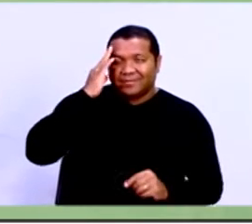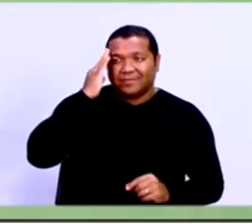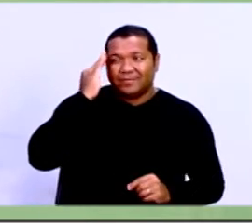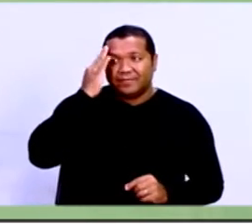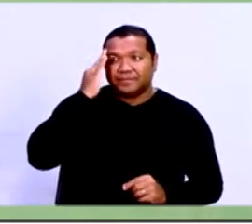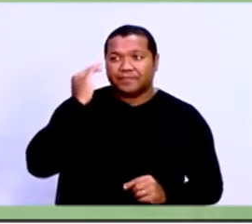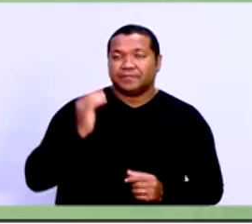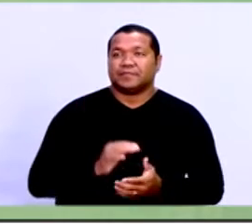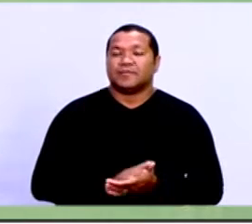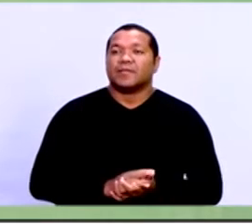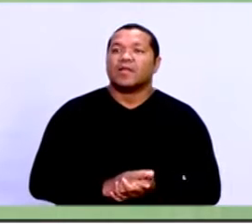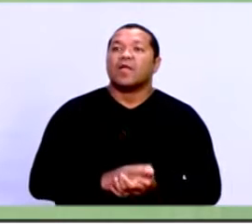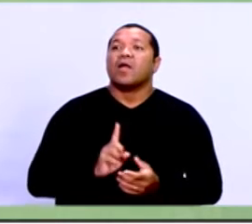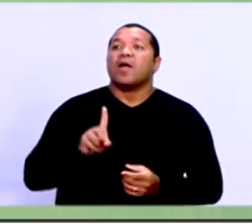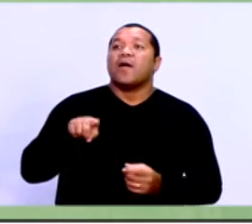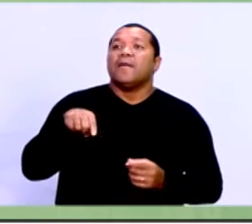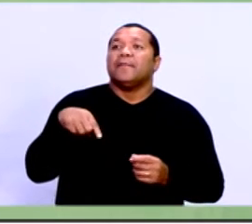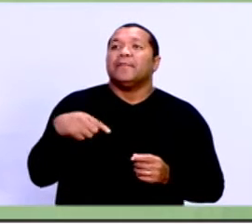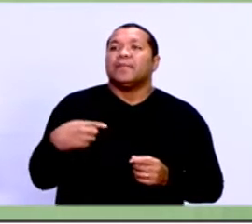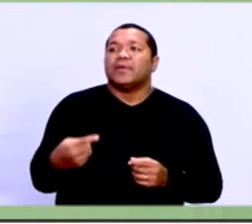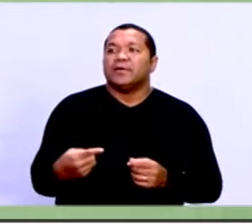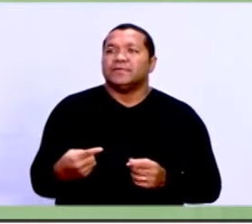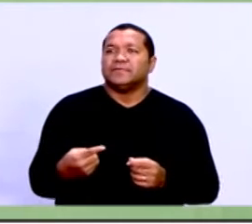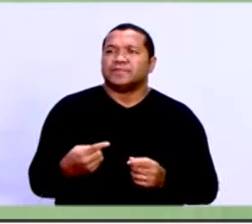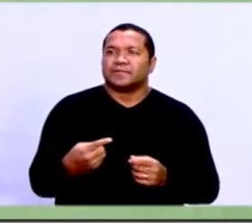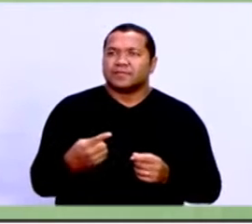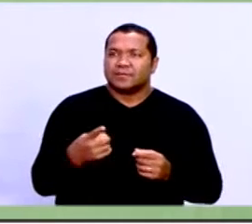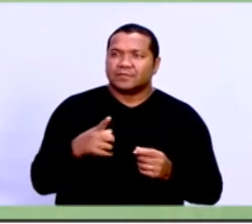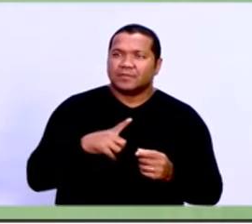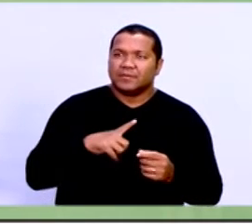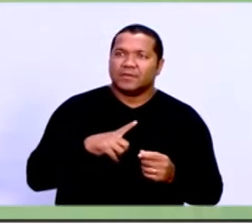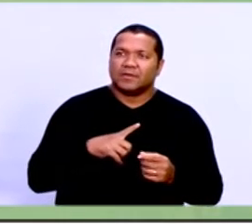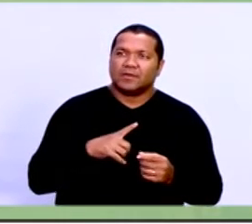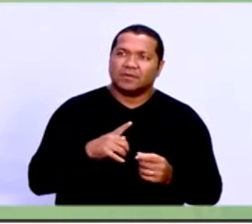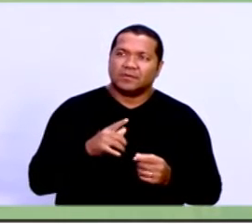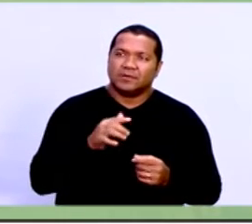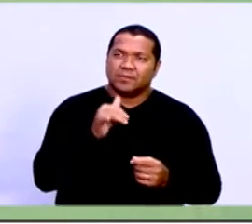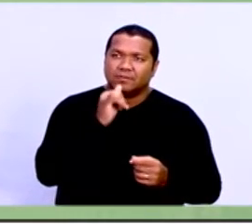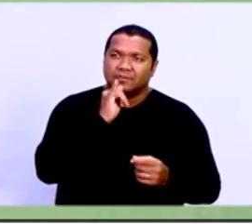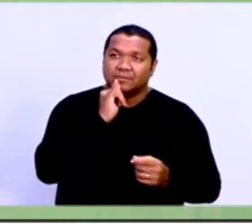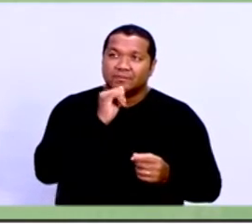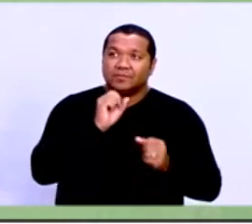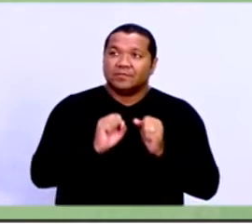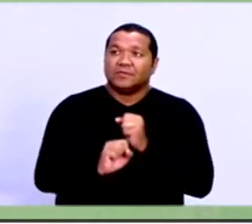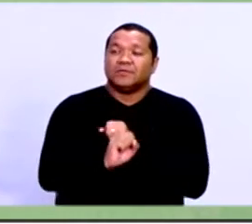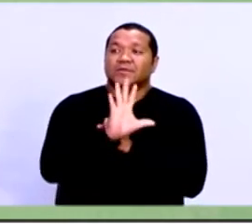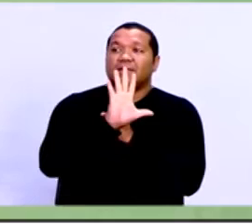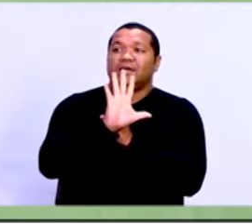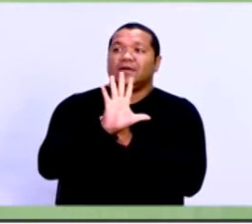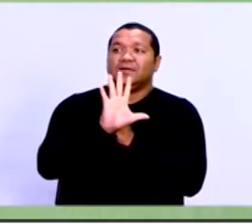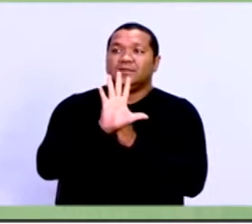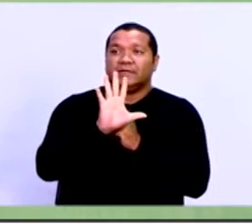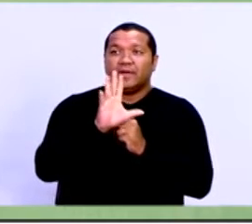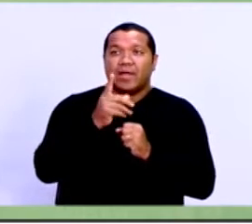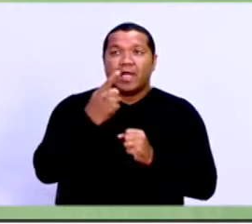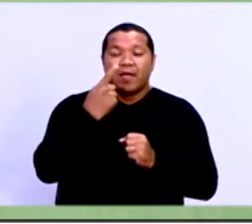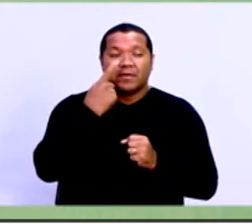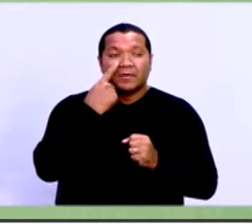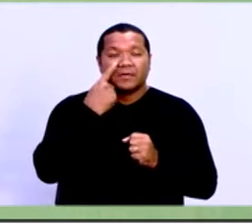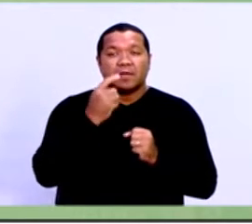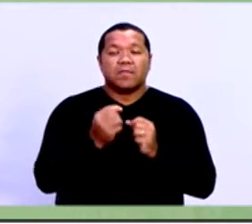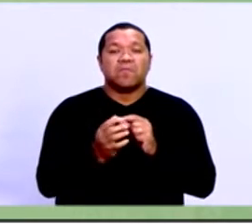próxima técnica é o protótipo de tela uma simulação de telas de uma aplicação